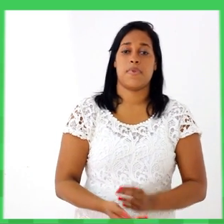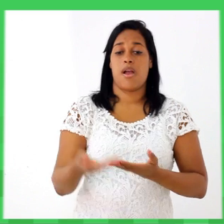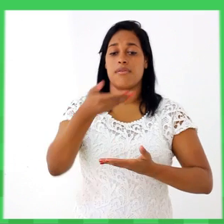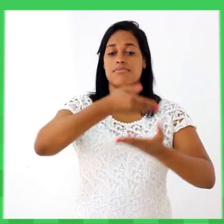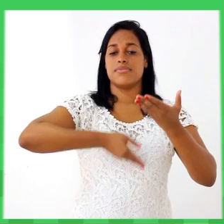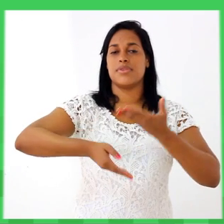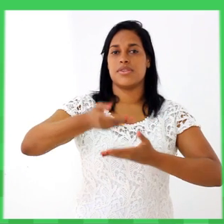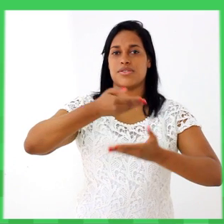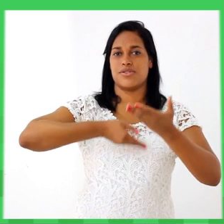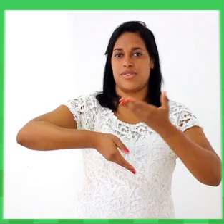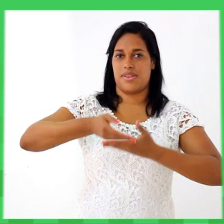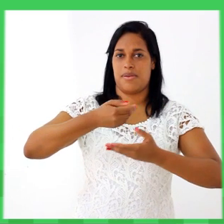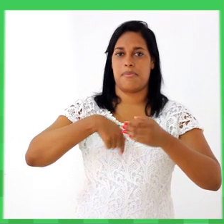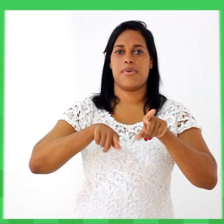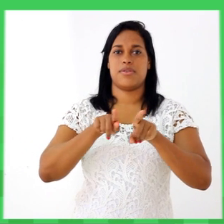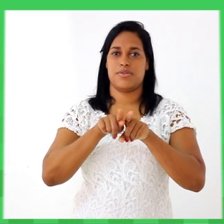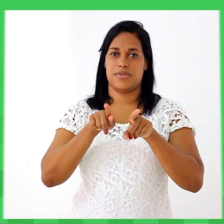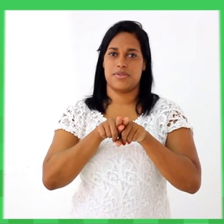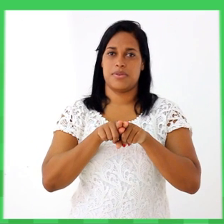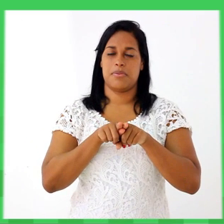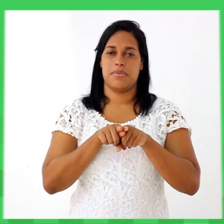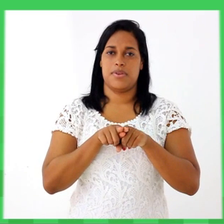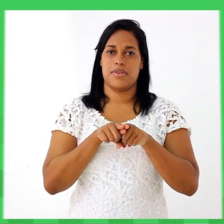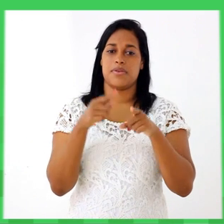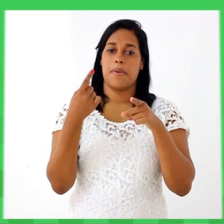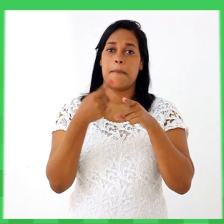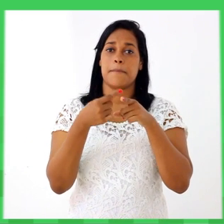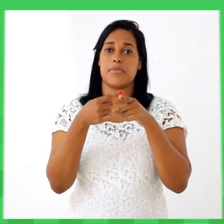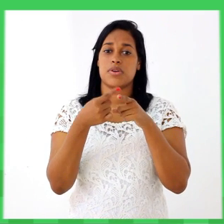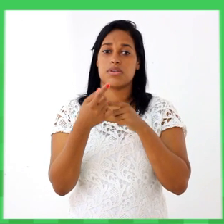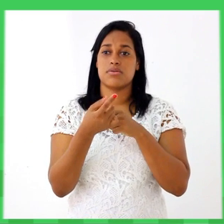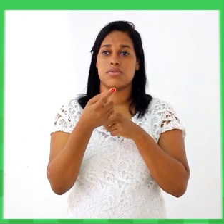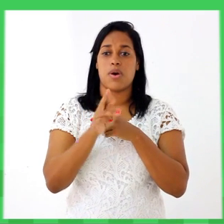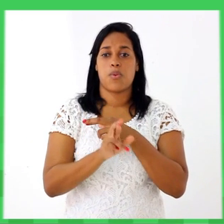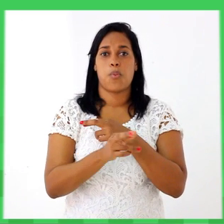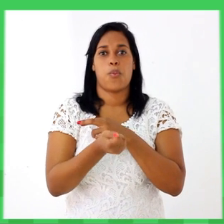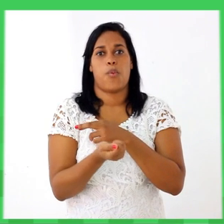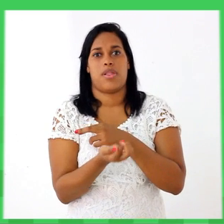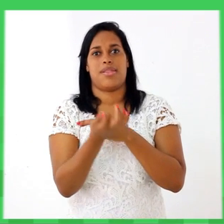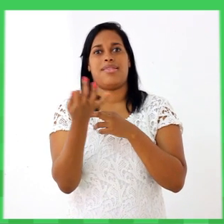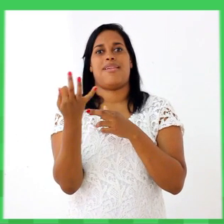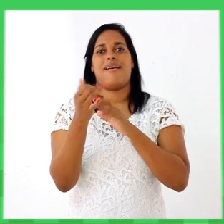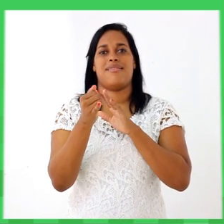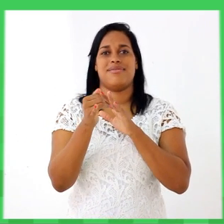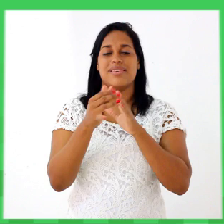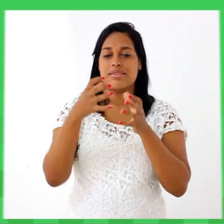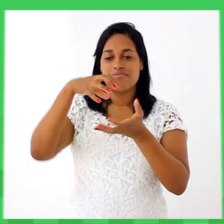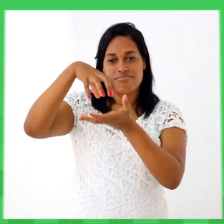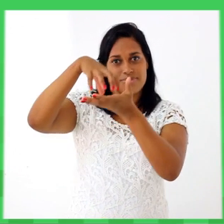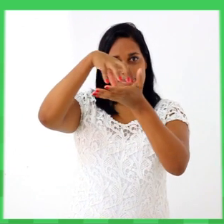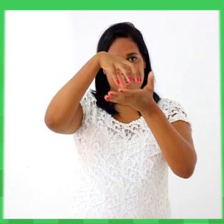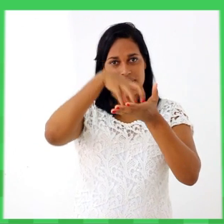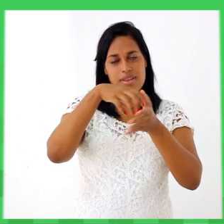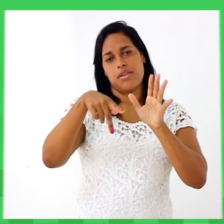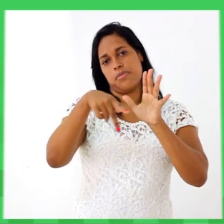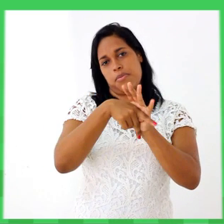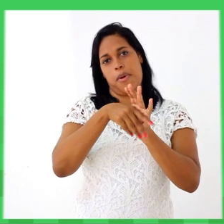Relacionamentos. Relacionamento é uma operação que junta 2 ou mais entidades distintas com um significado